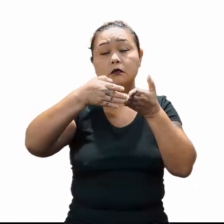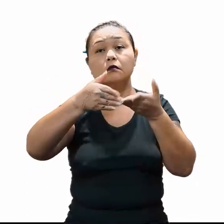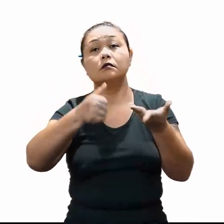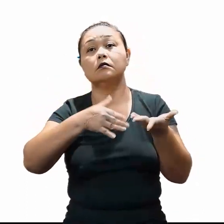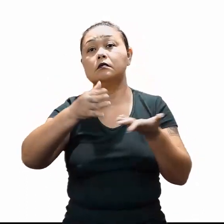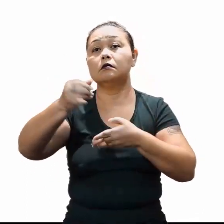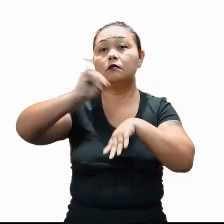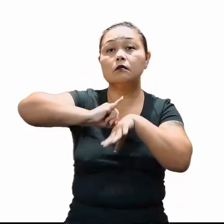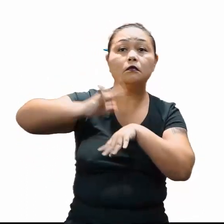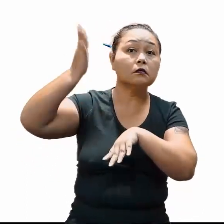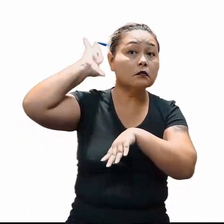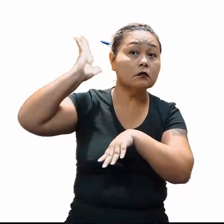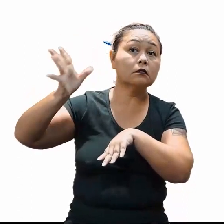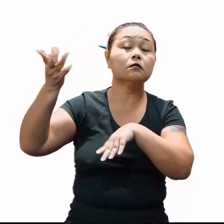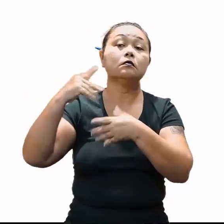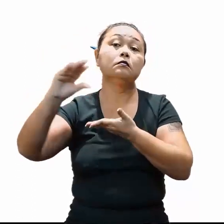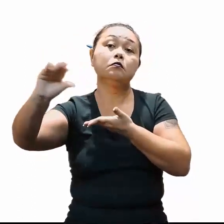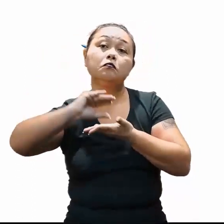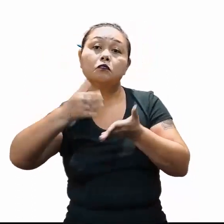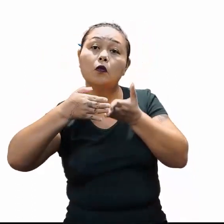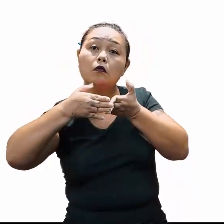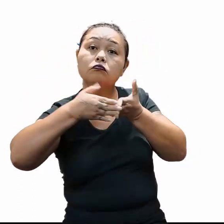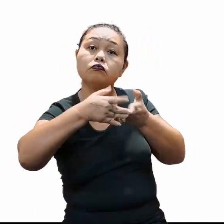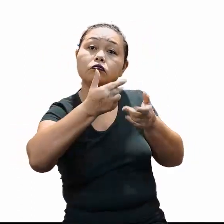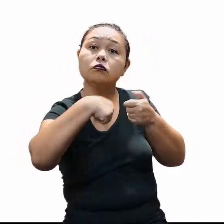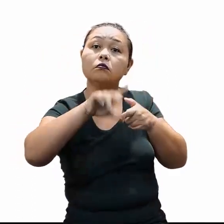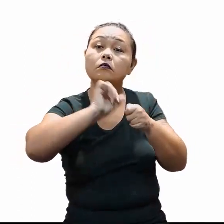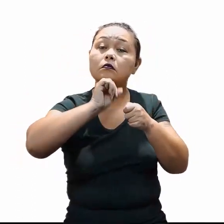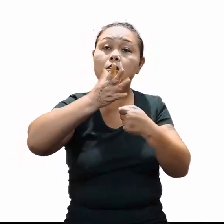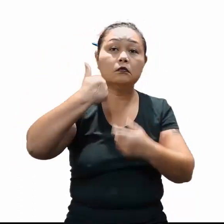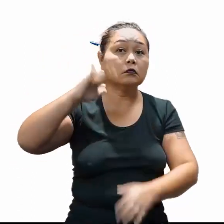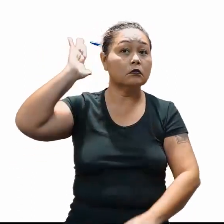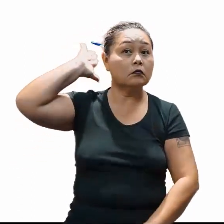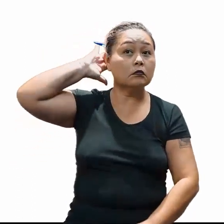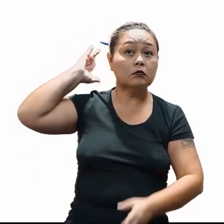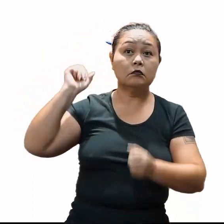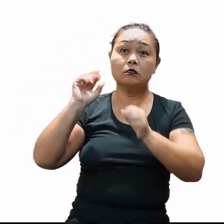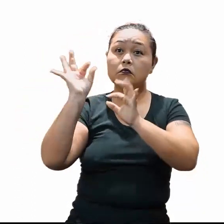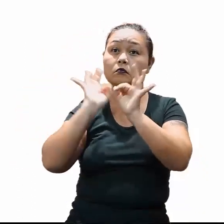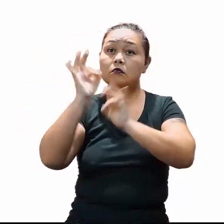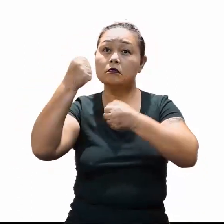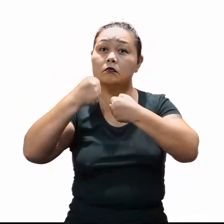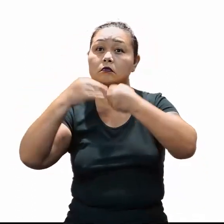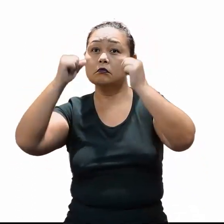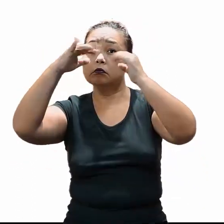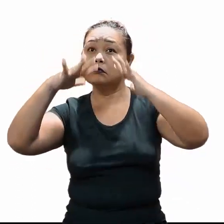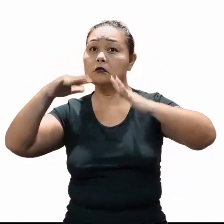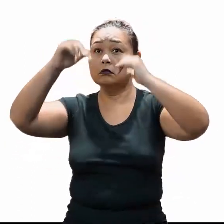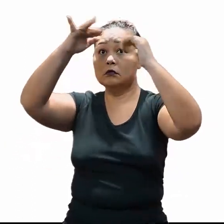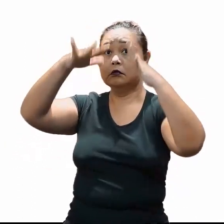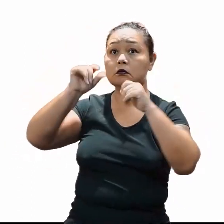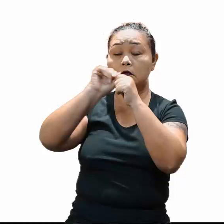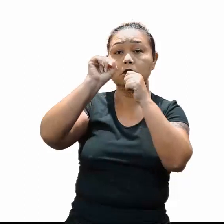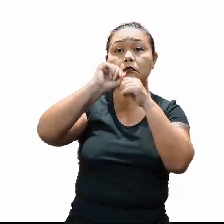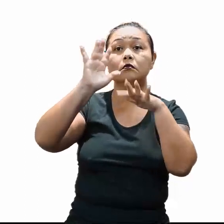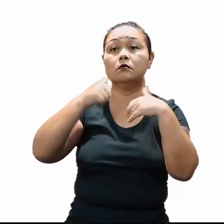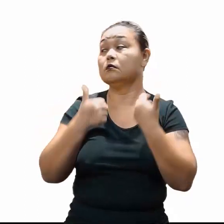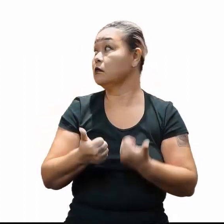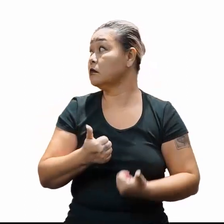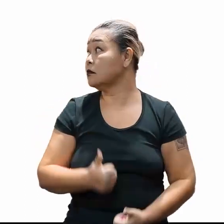Belém, financiando em Manaus, construindo aí estaleiros, com a concessão aí,